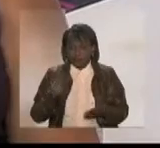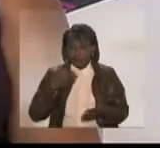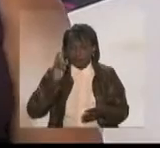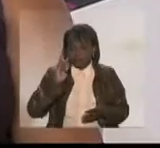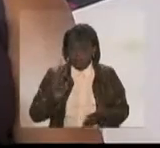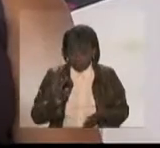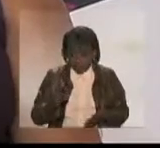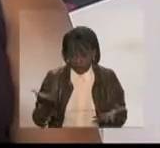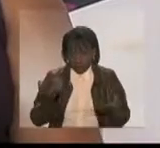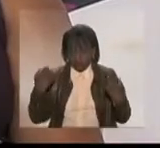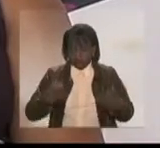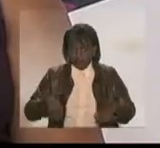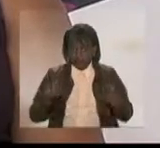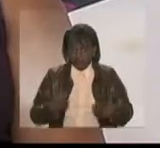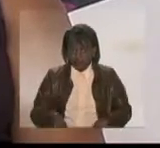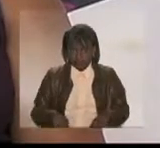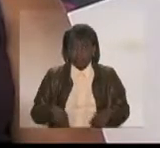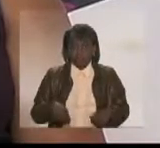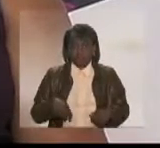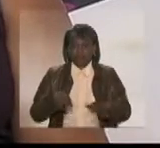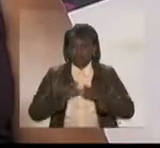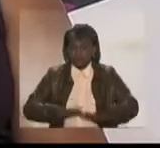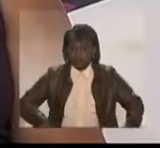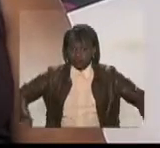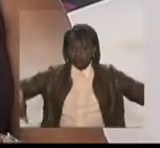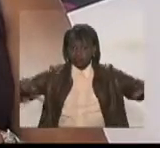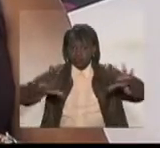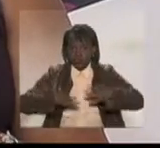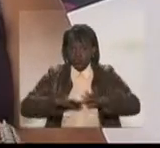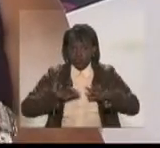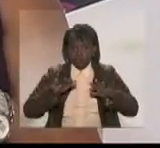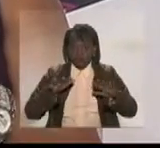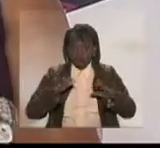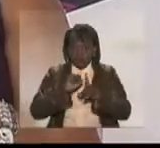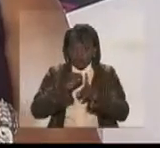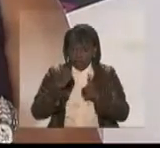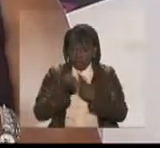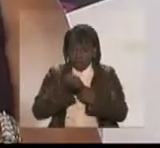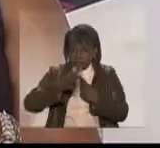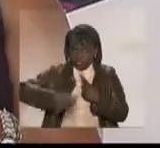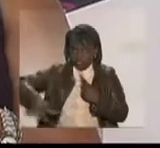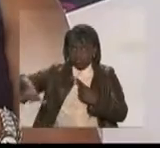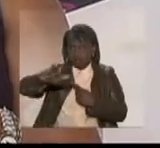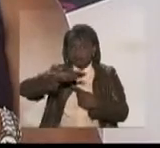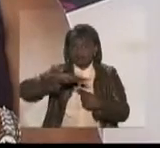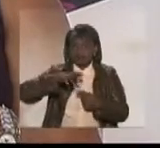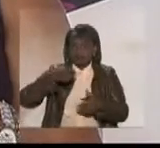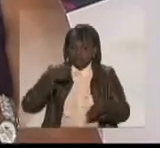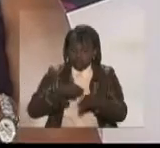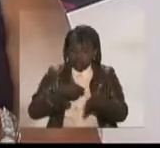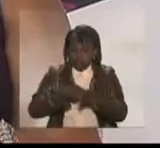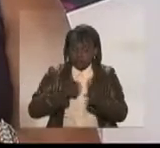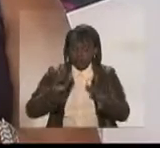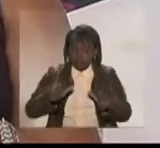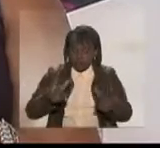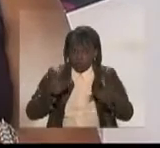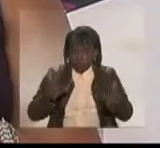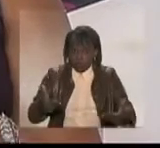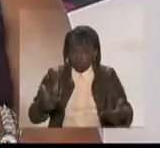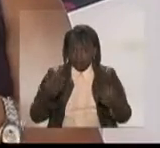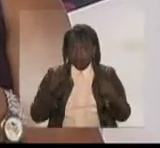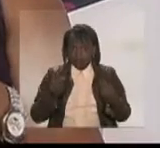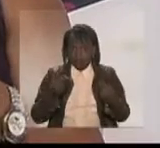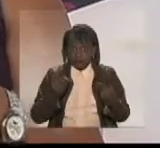eu vejo a necessidade de todos nós, enquanto sociedade,